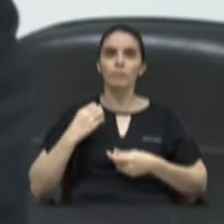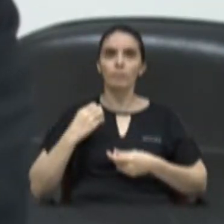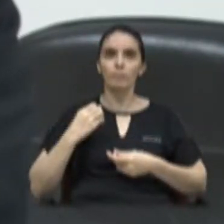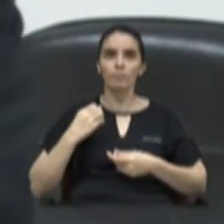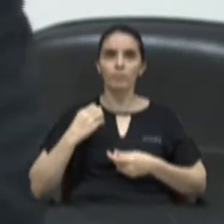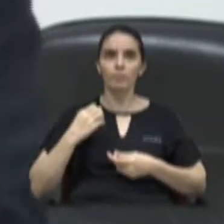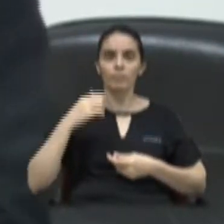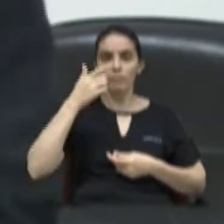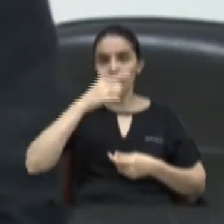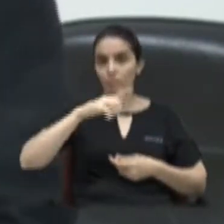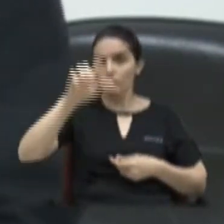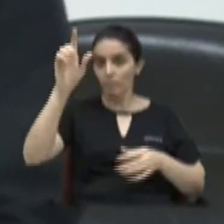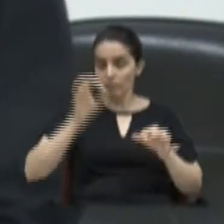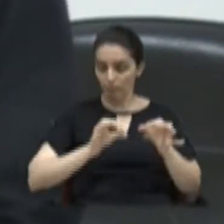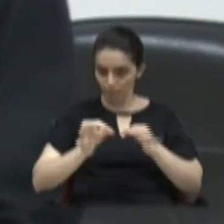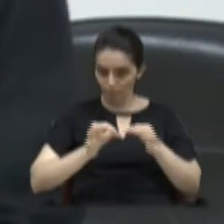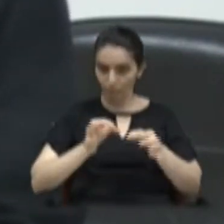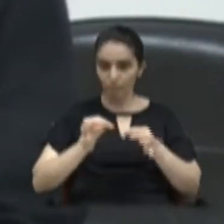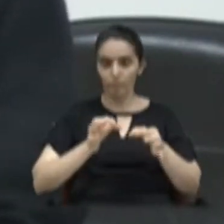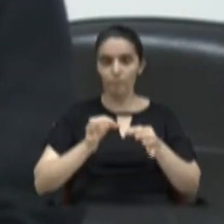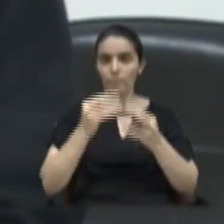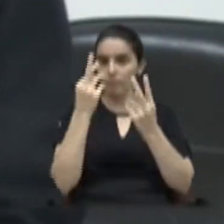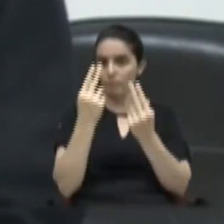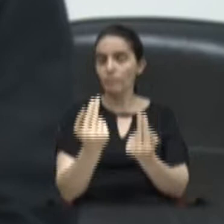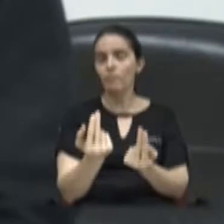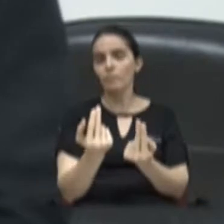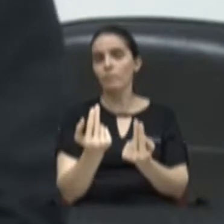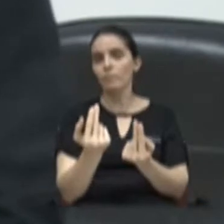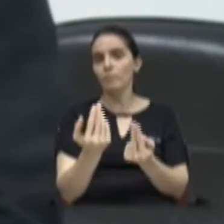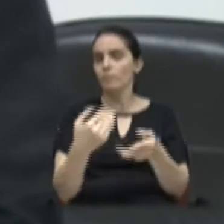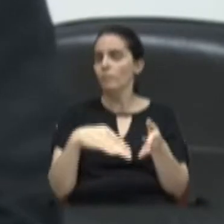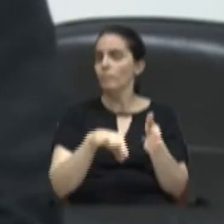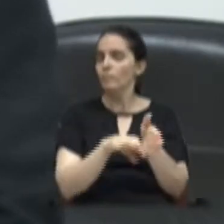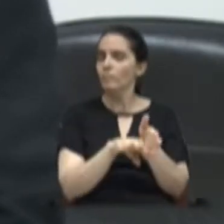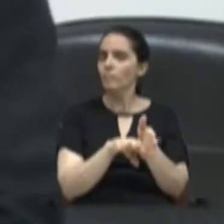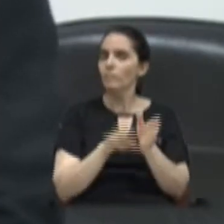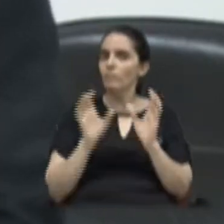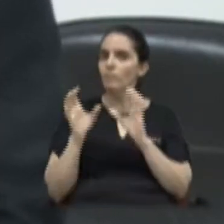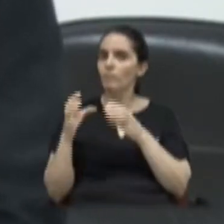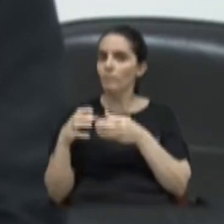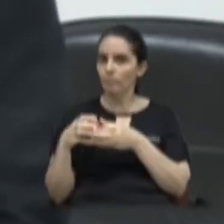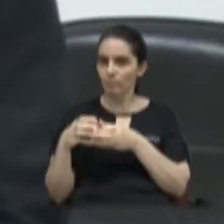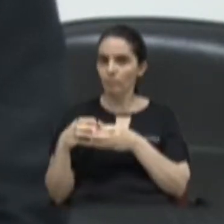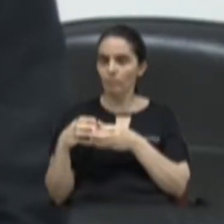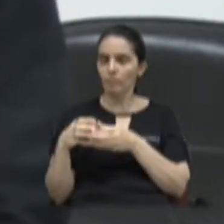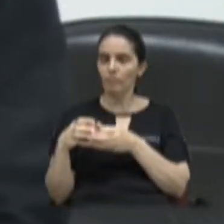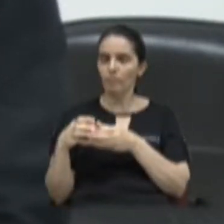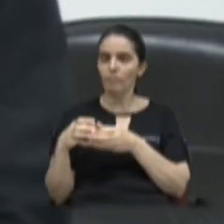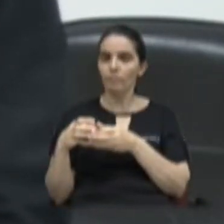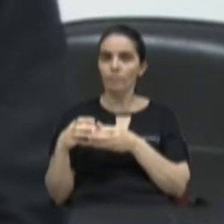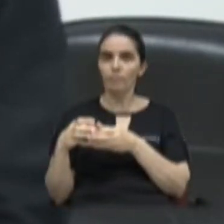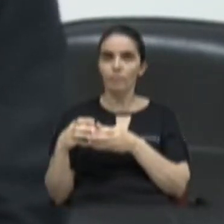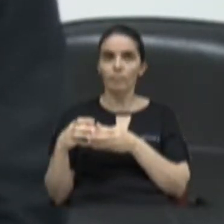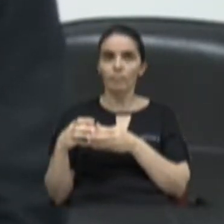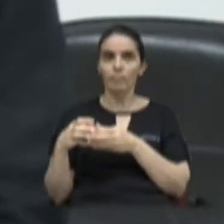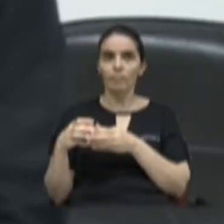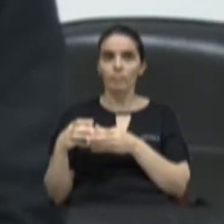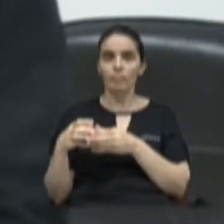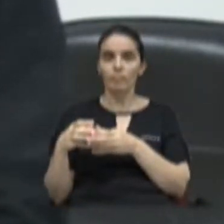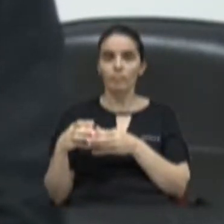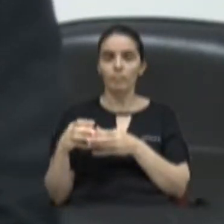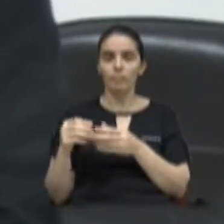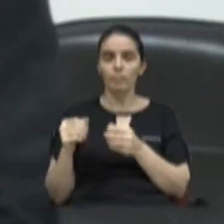outros projetos dessa natureza virá por meio da comissão que está criada nesta casa para poder